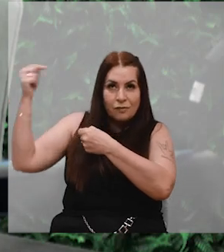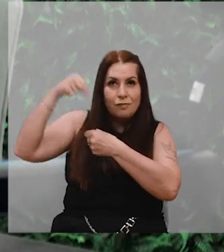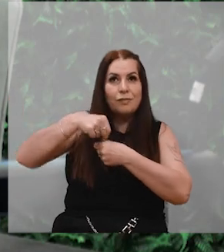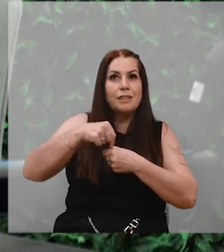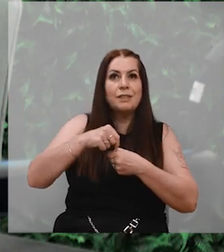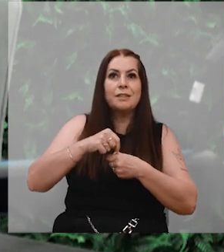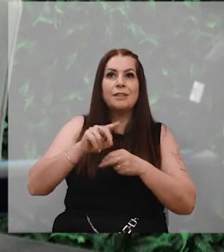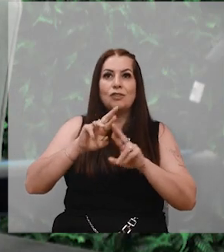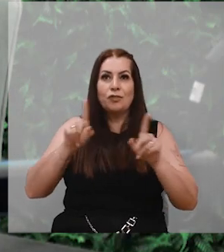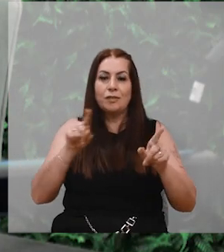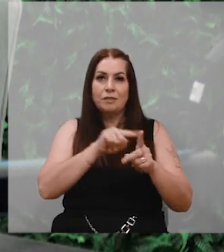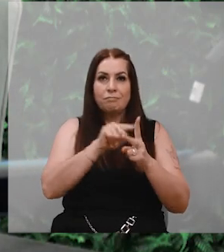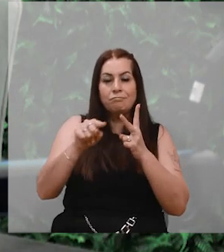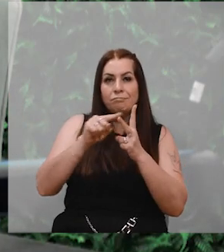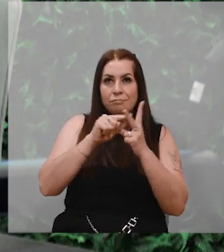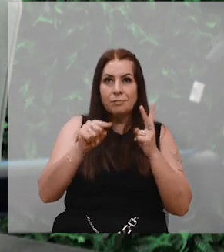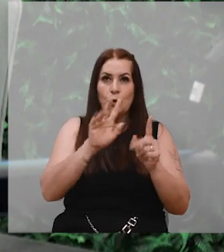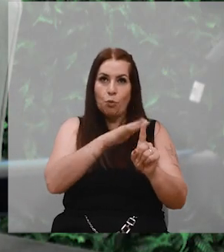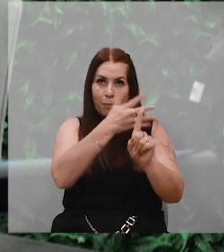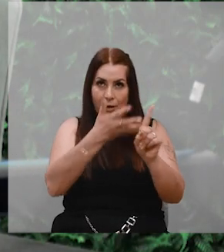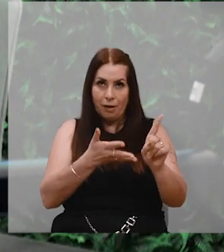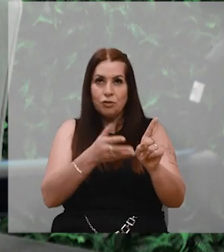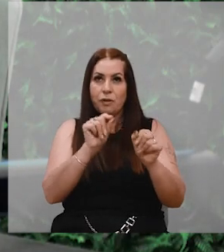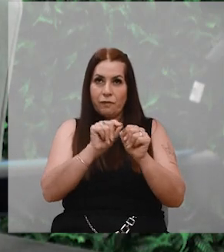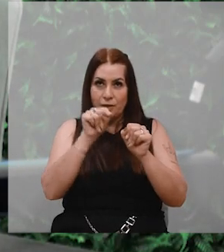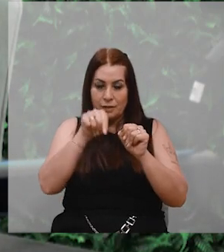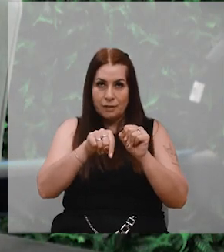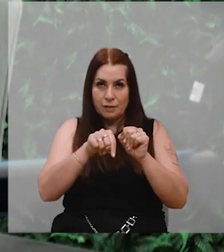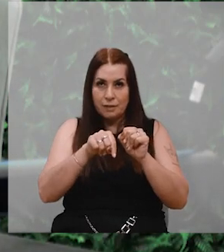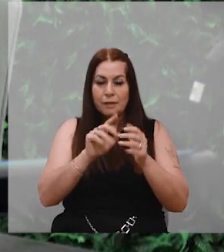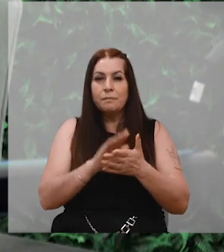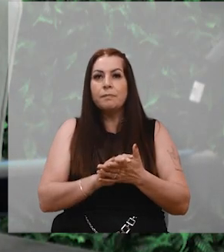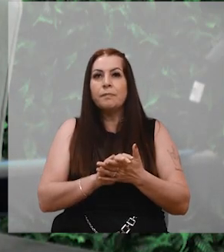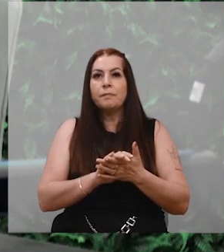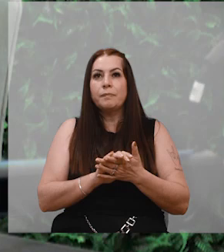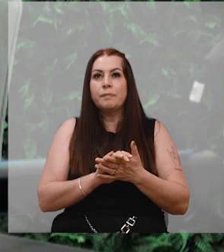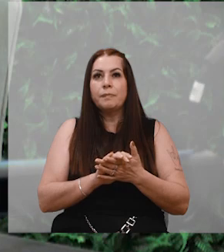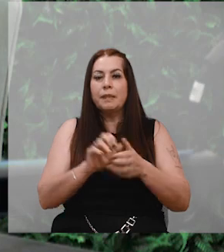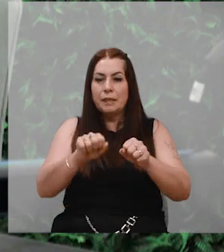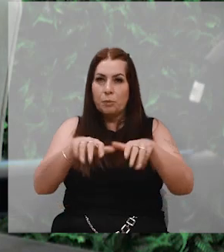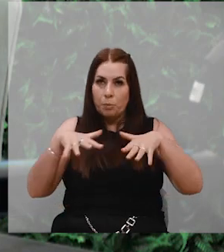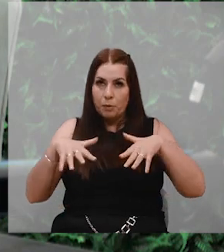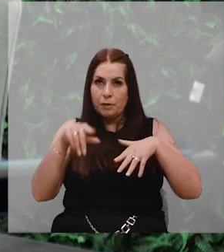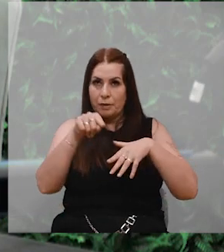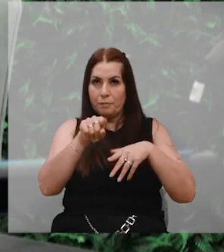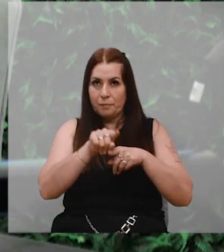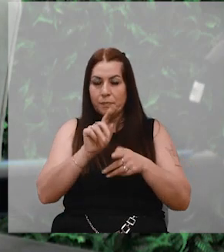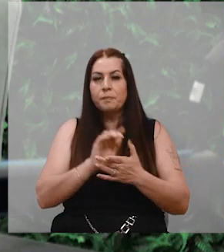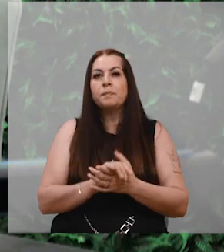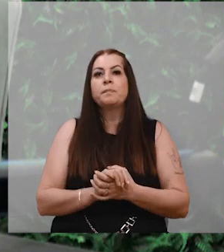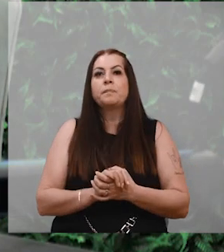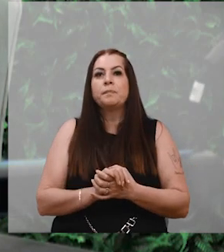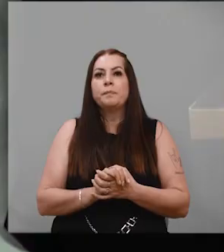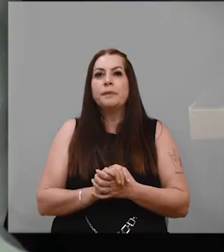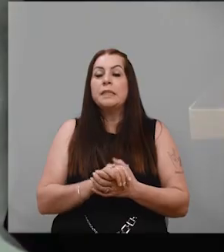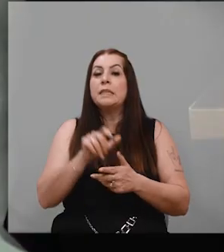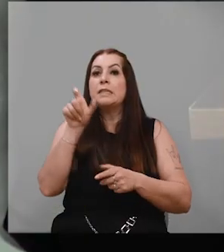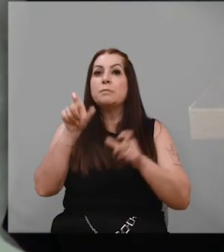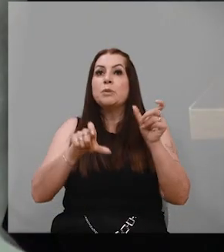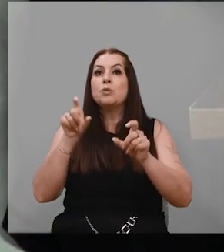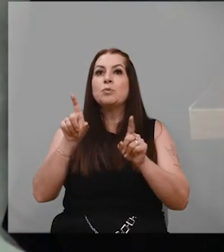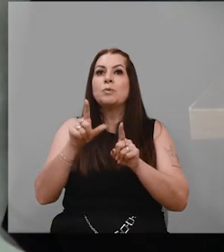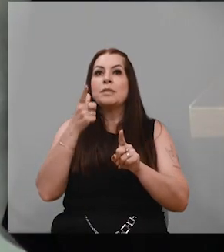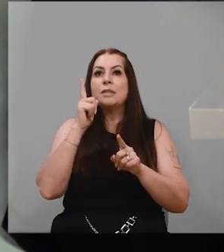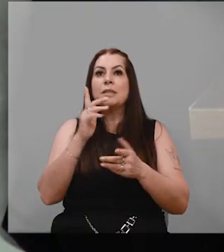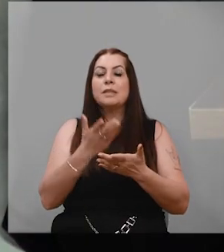acaba diferindo essas 2 homenagens que são realizadas aqui pelo nosso plenário do Legislativo caxiense. Exatamente. E essas pessoas